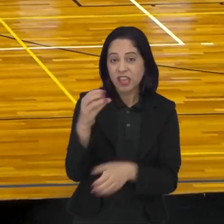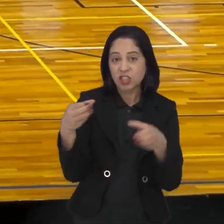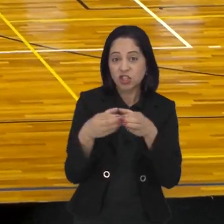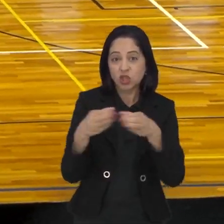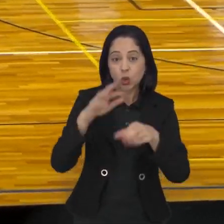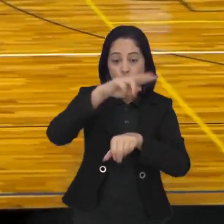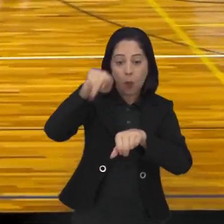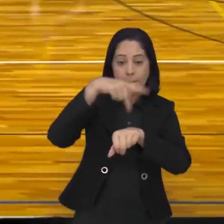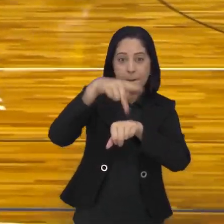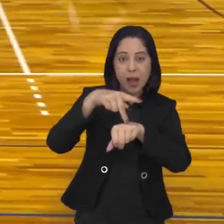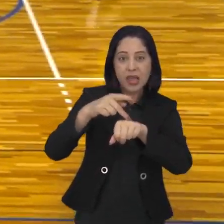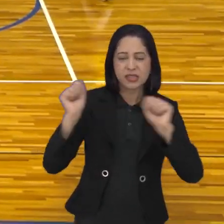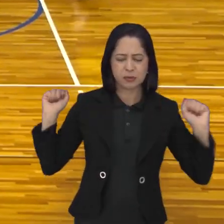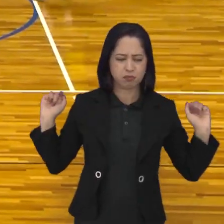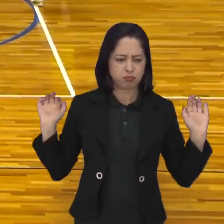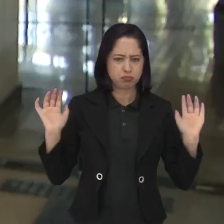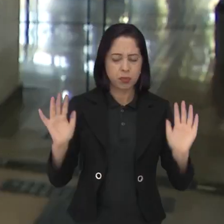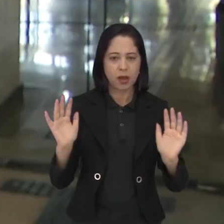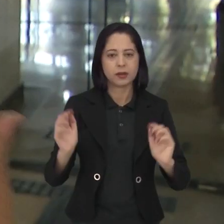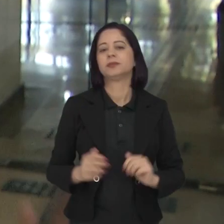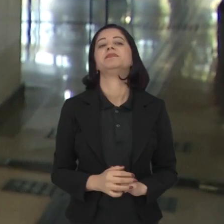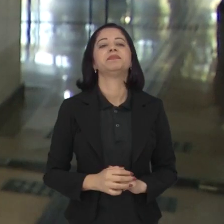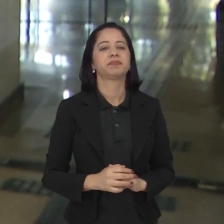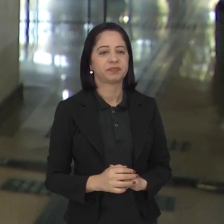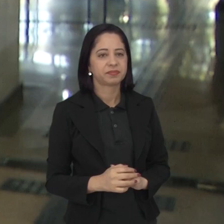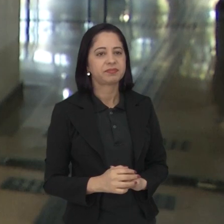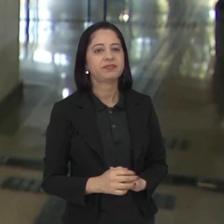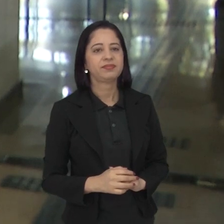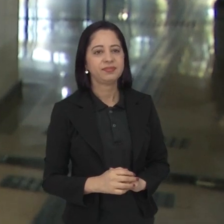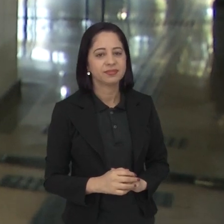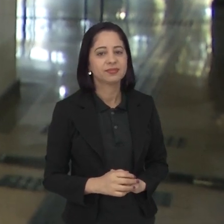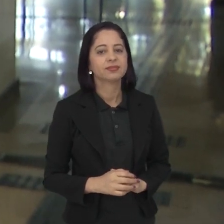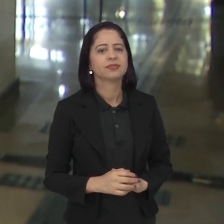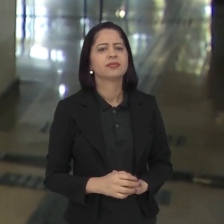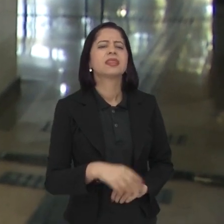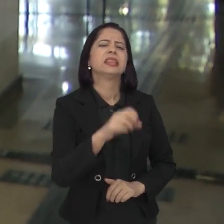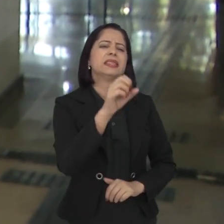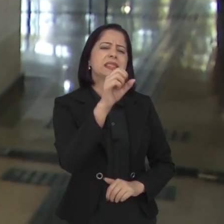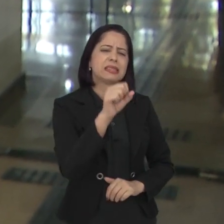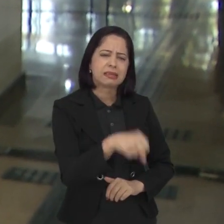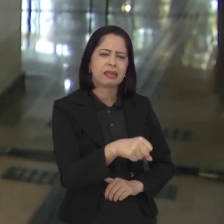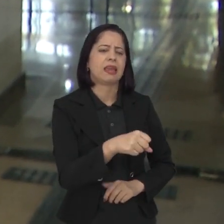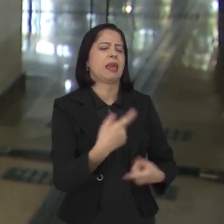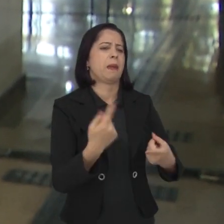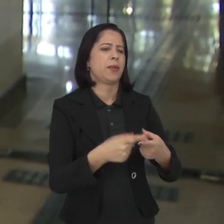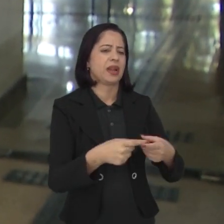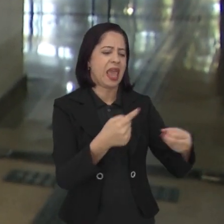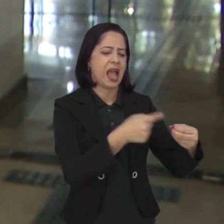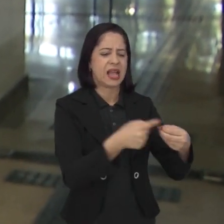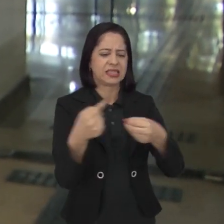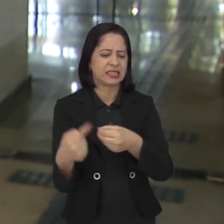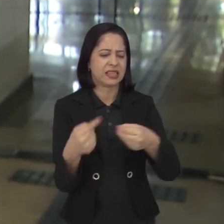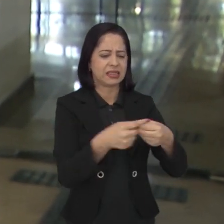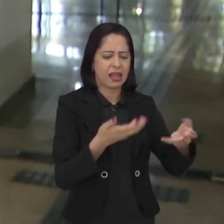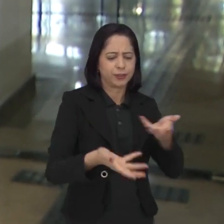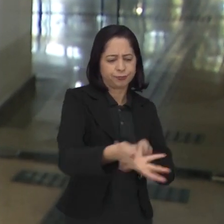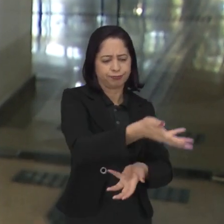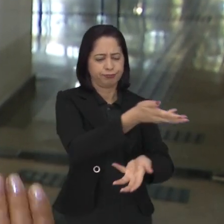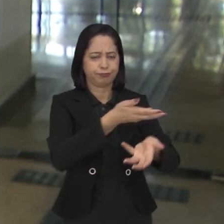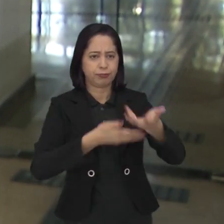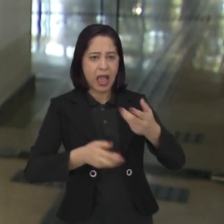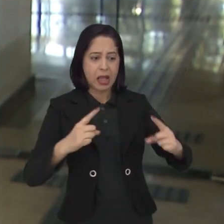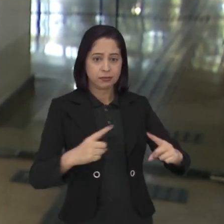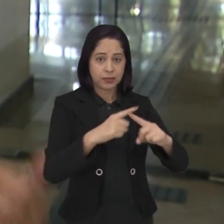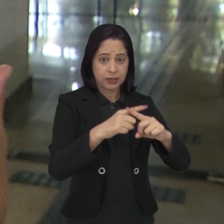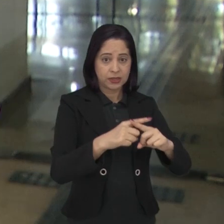de 400 surdo-atletas. Articula com outras cidades, né, na medida que você tem campeonato.